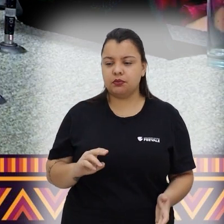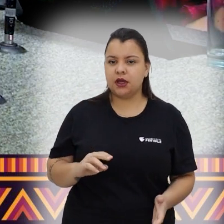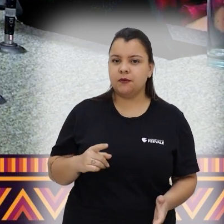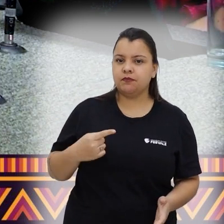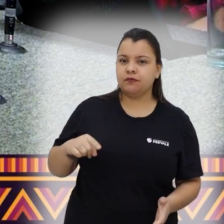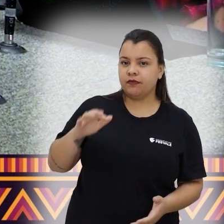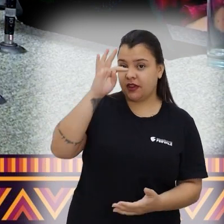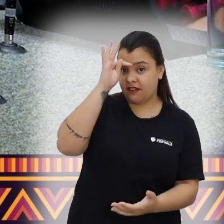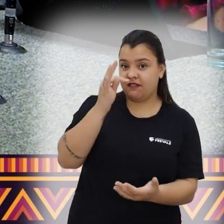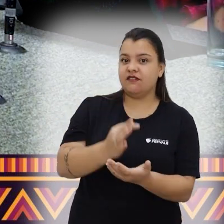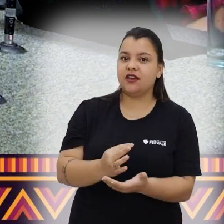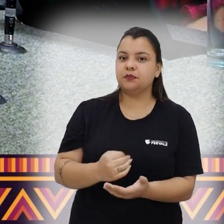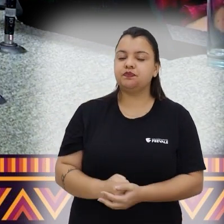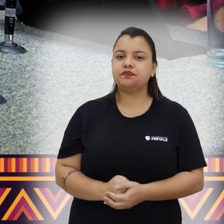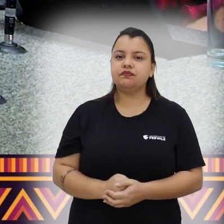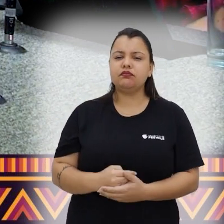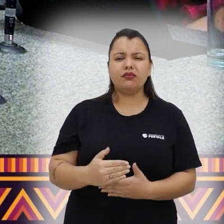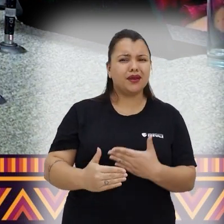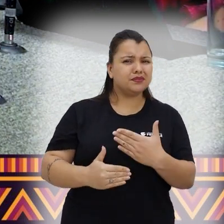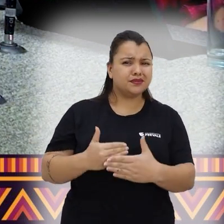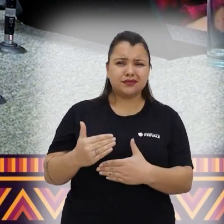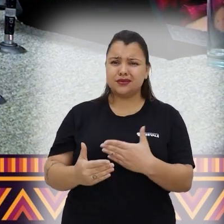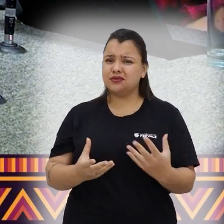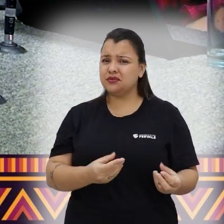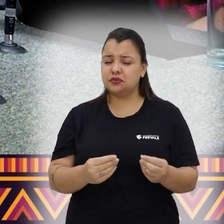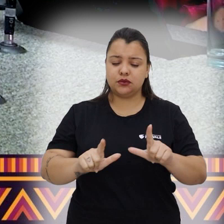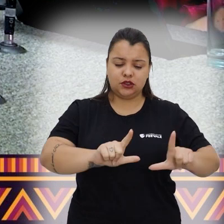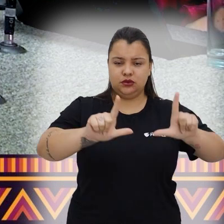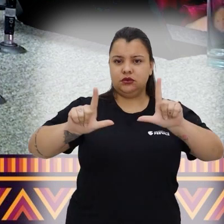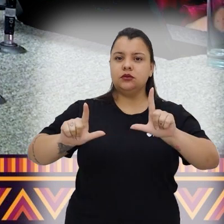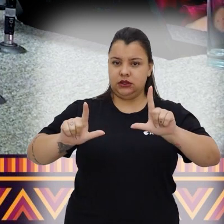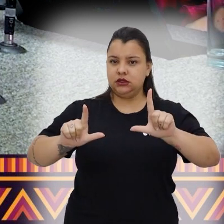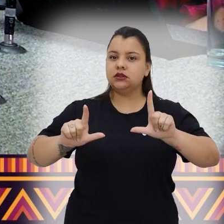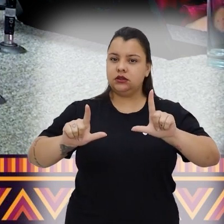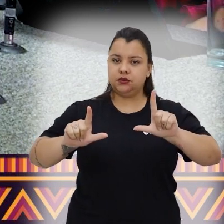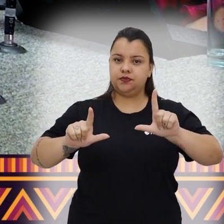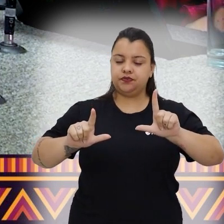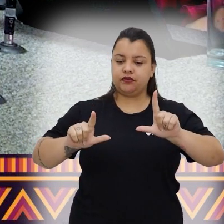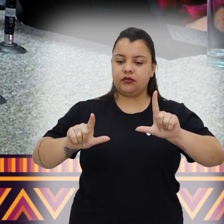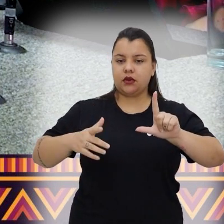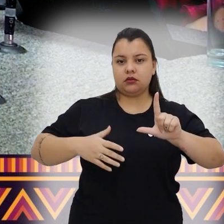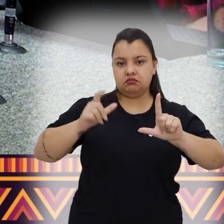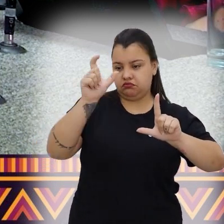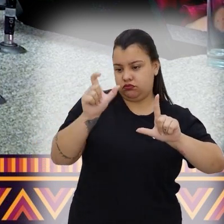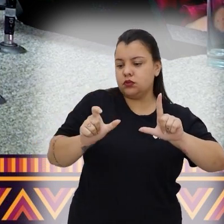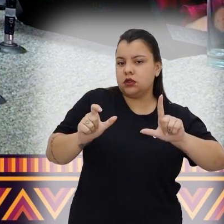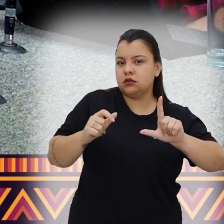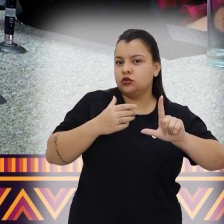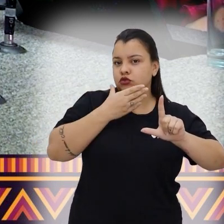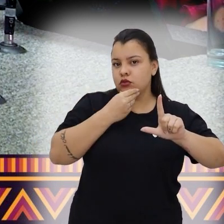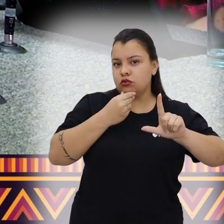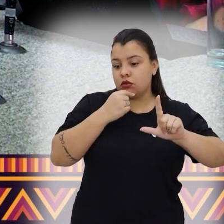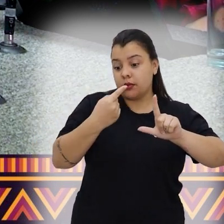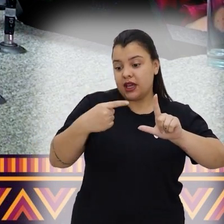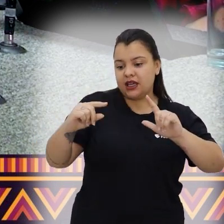Fé, e repercutiu muito uma cena de um ator, enfim, indo numa